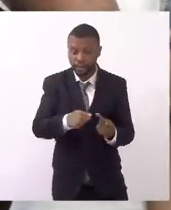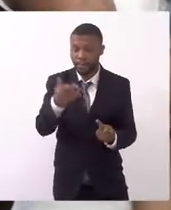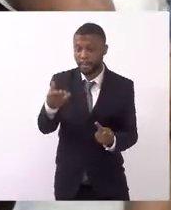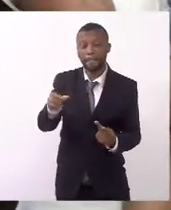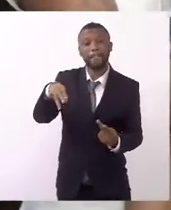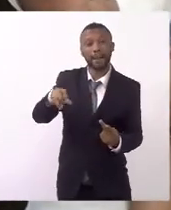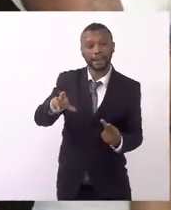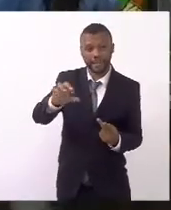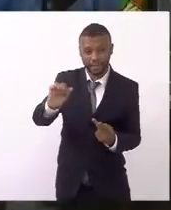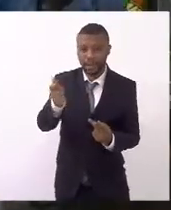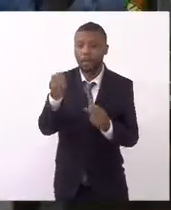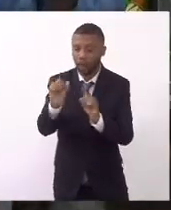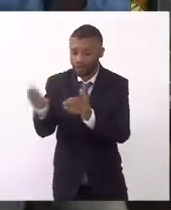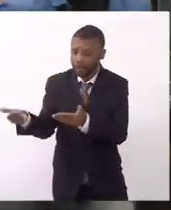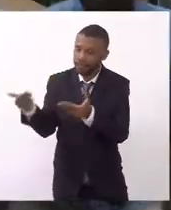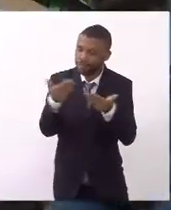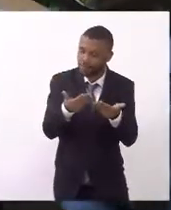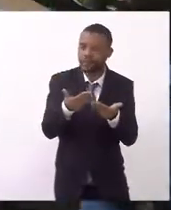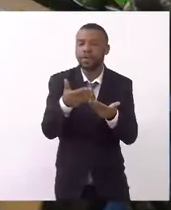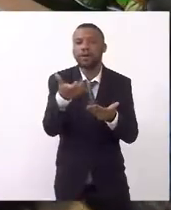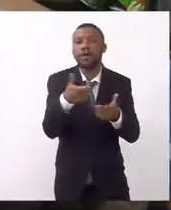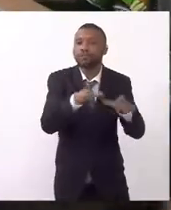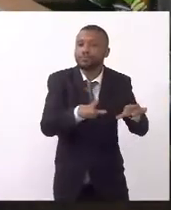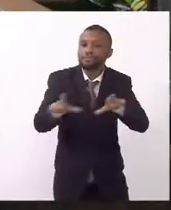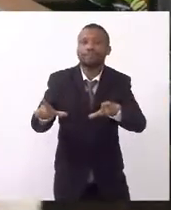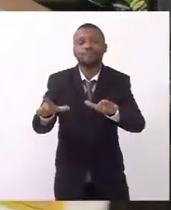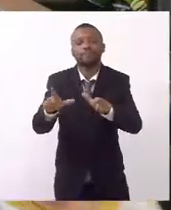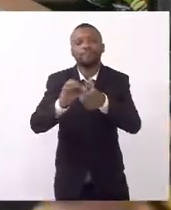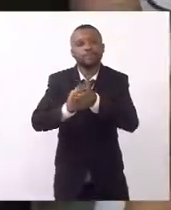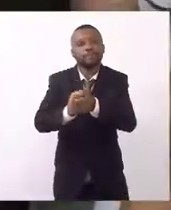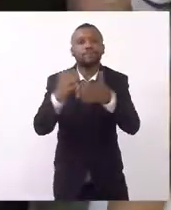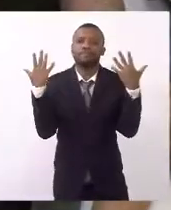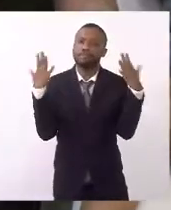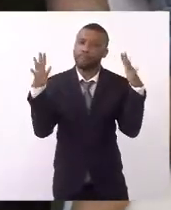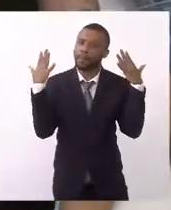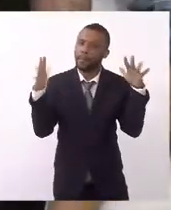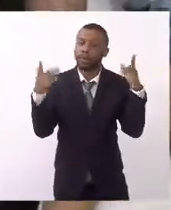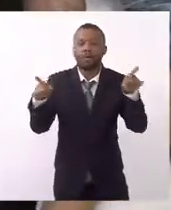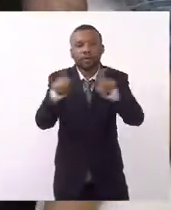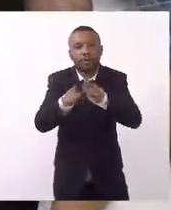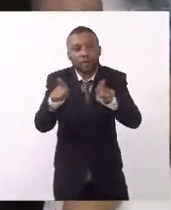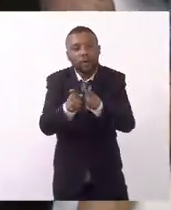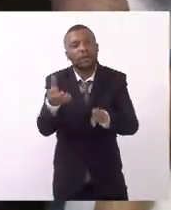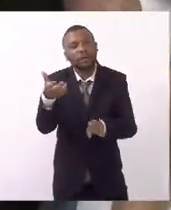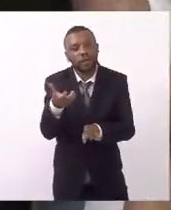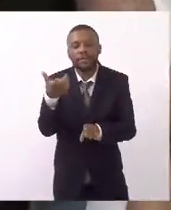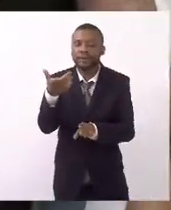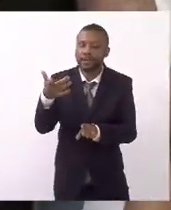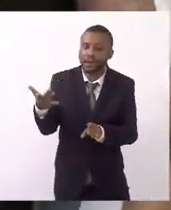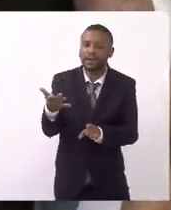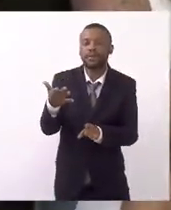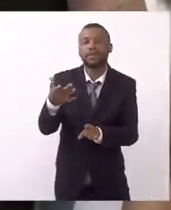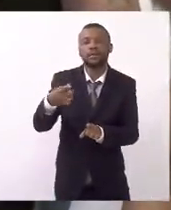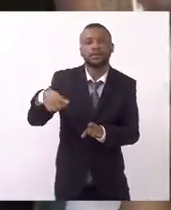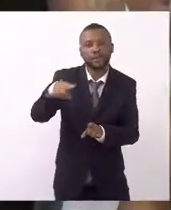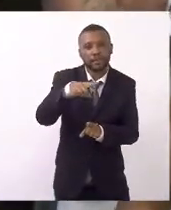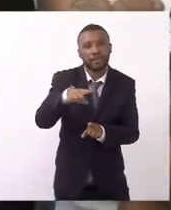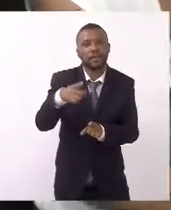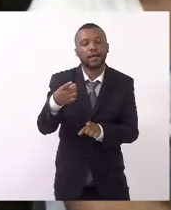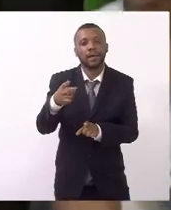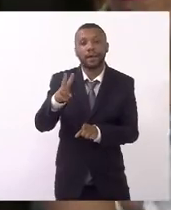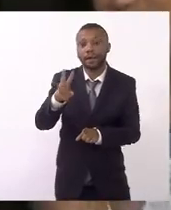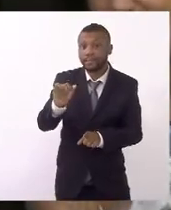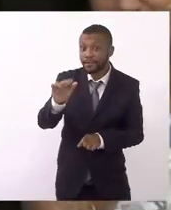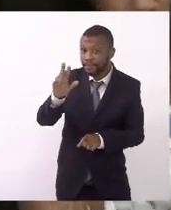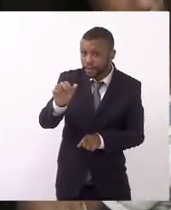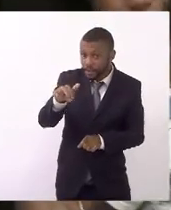vocês também que essa Moção de aplausos e quero que vocês levem também a Viviane Tavares é que ela tá o